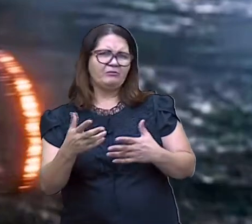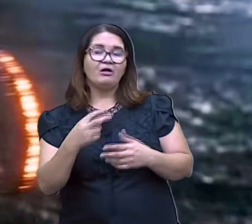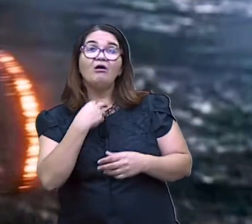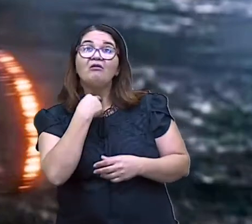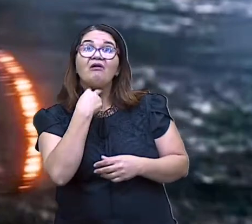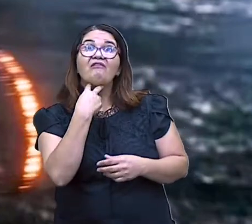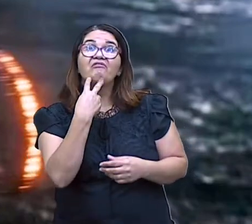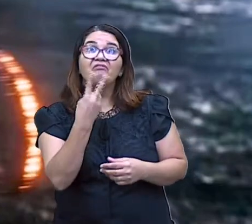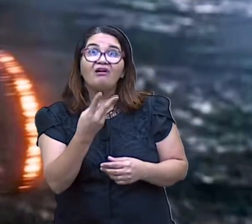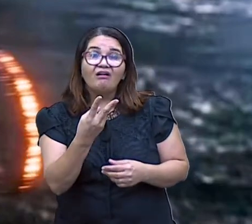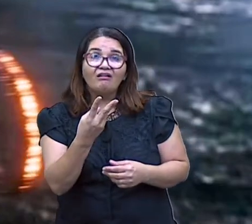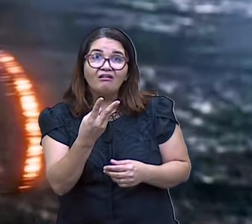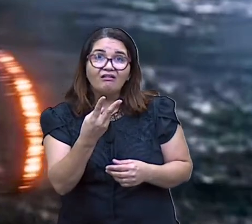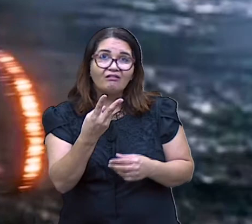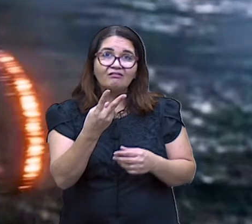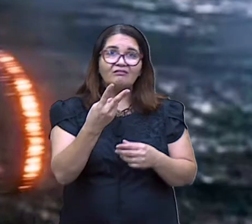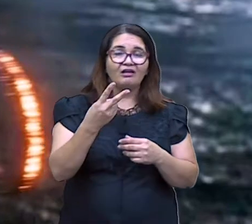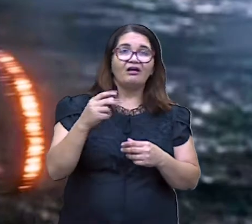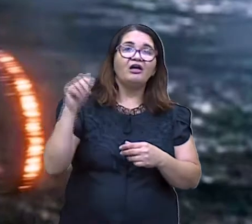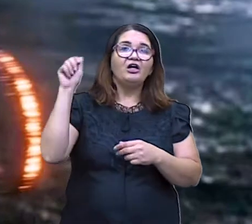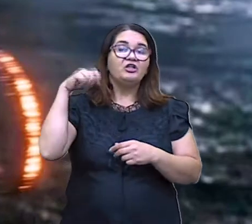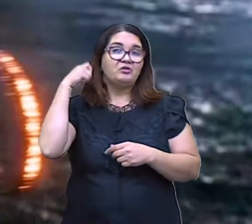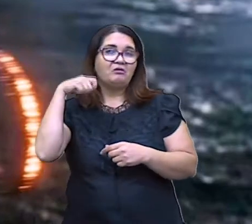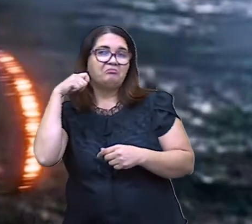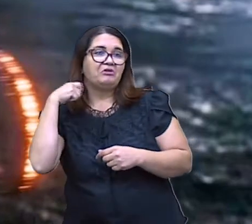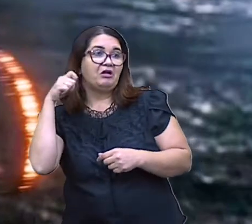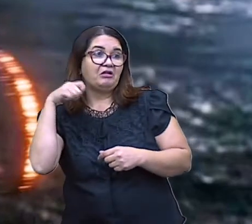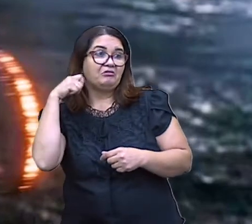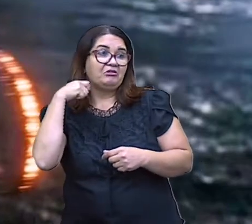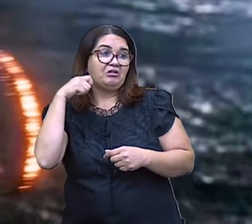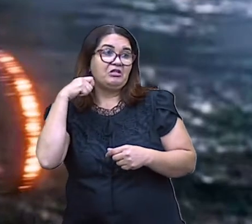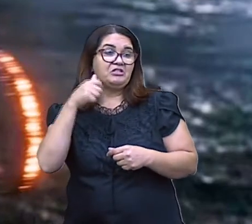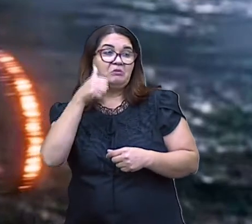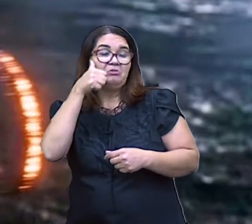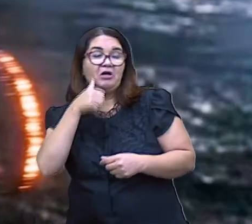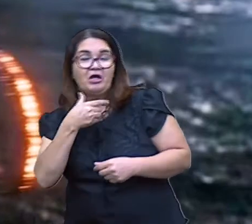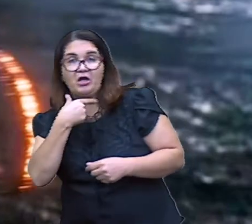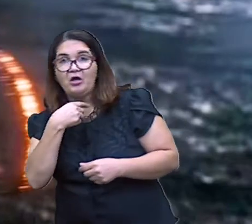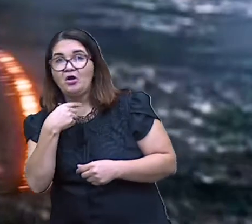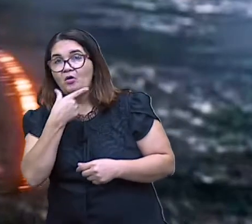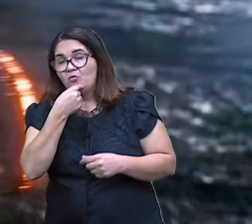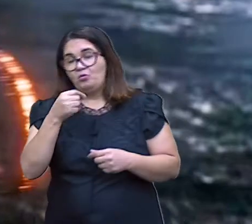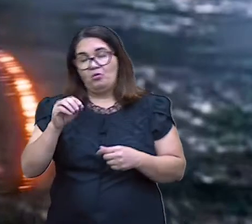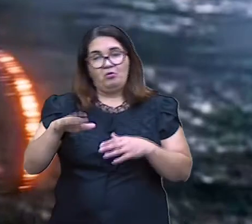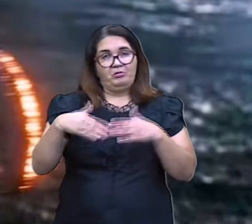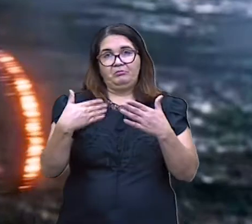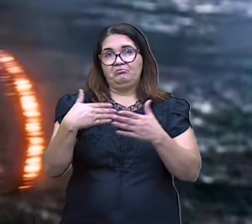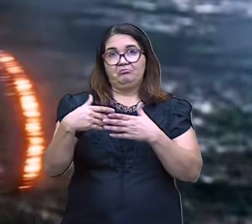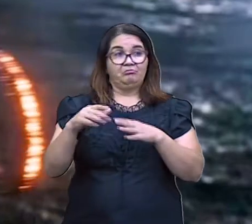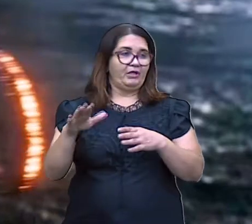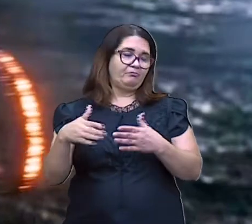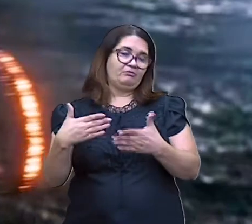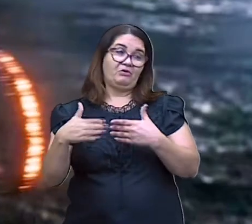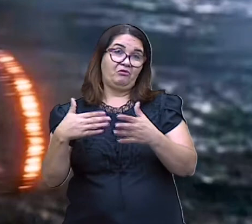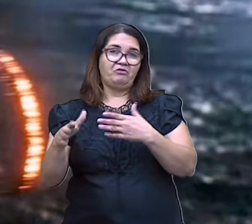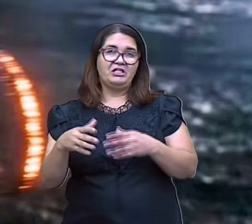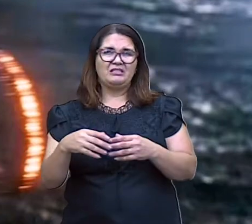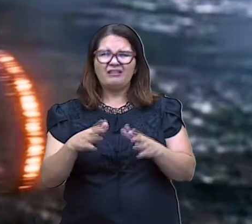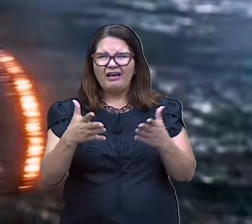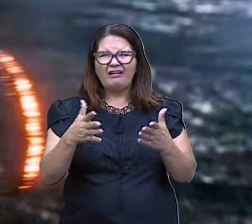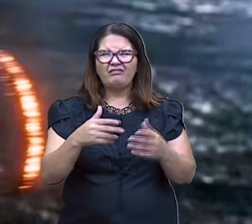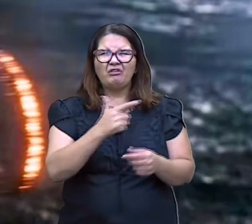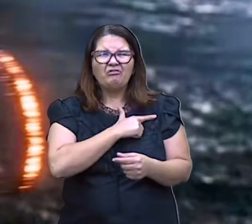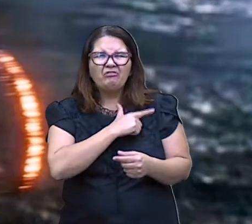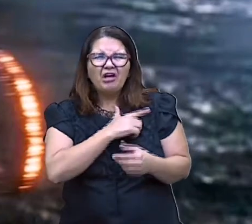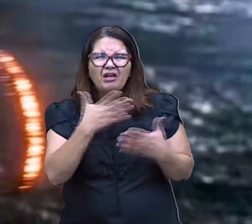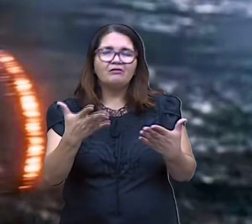editor saber como foi idealizado aquela cena e o que ele pode fazer com o material que ele tem, que